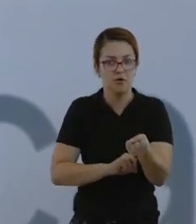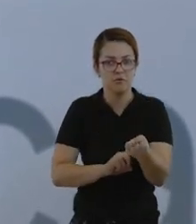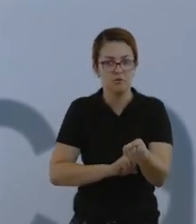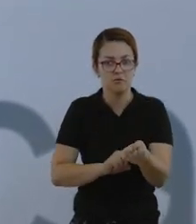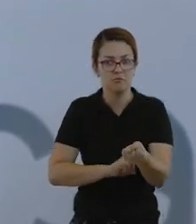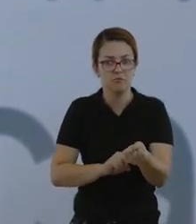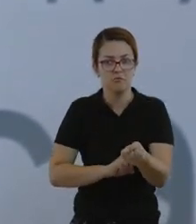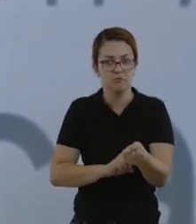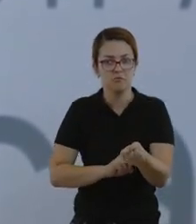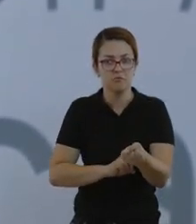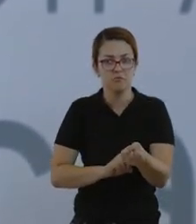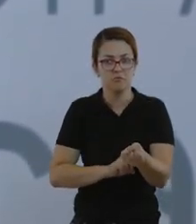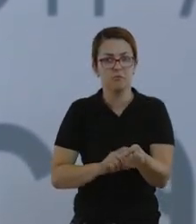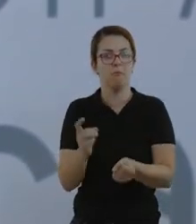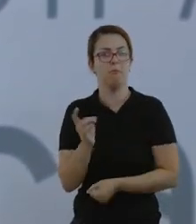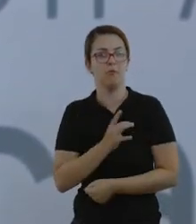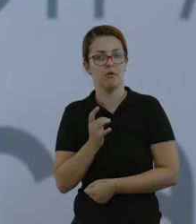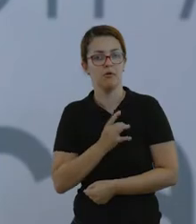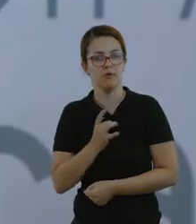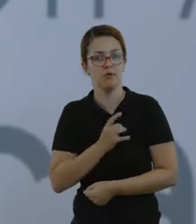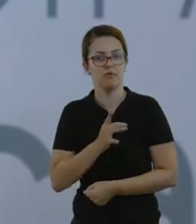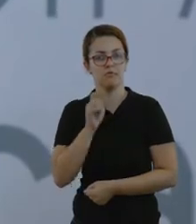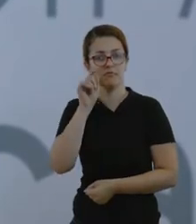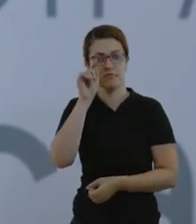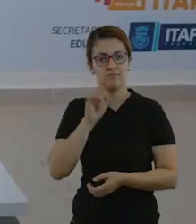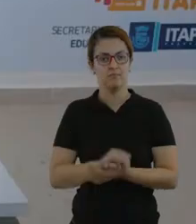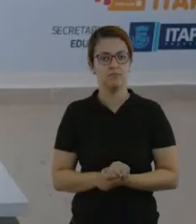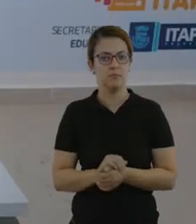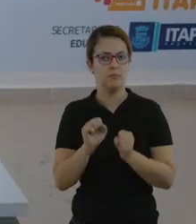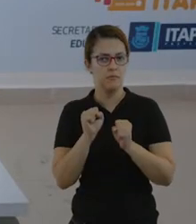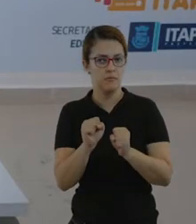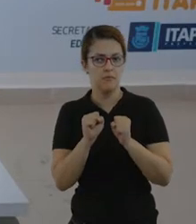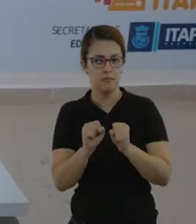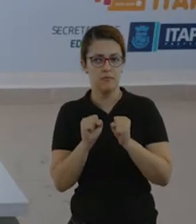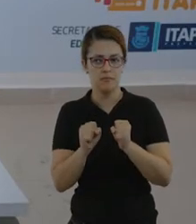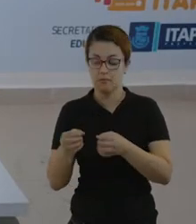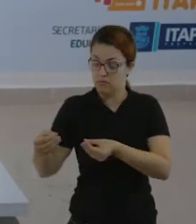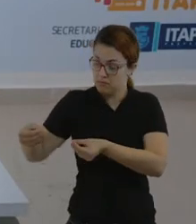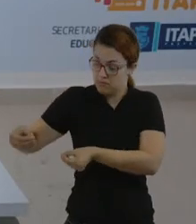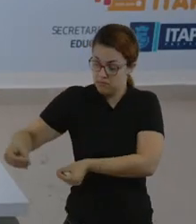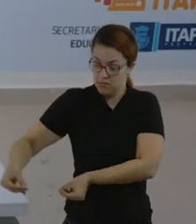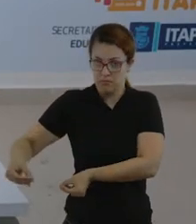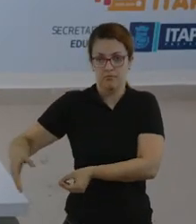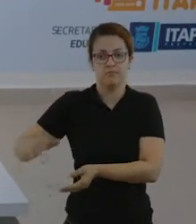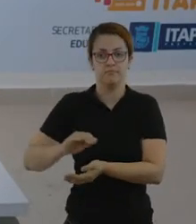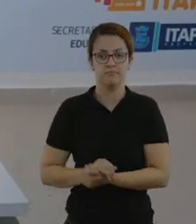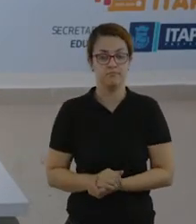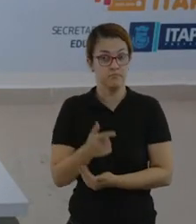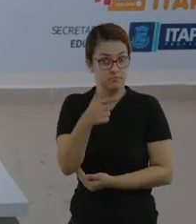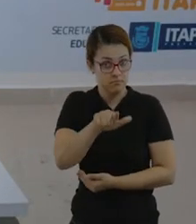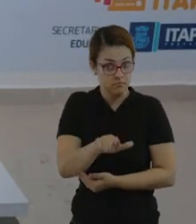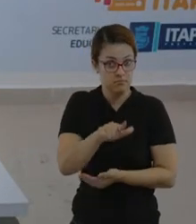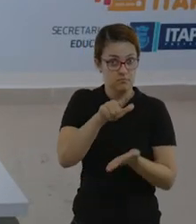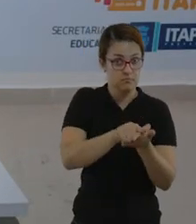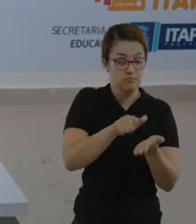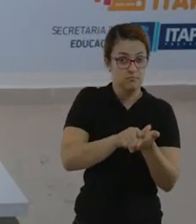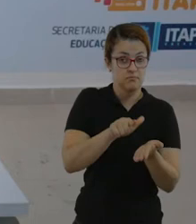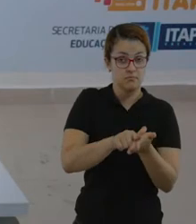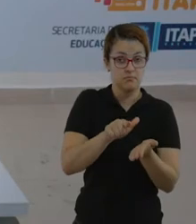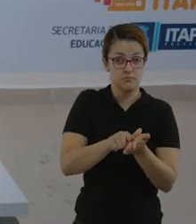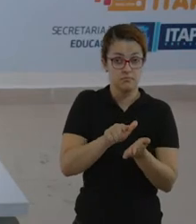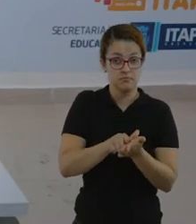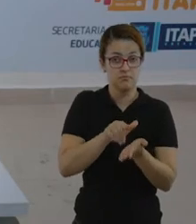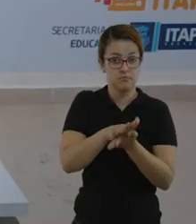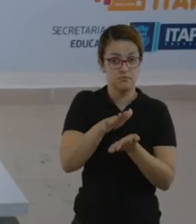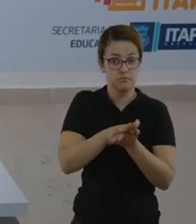e afraid, que significa medo. Isso aqui você pode deixar do lado da mesa. Em uma outra folha,